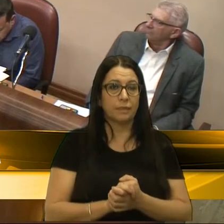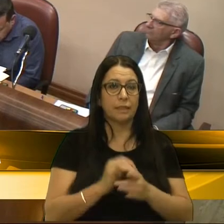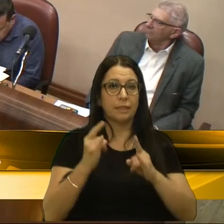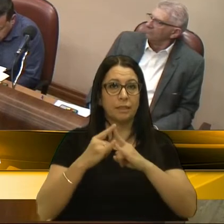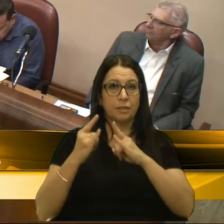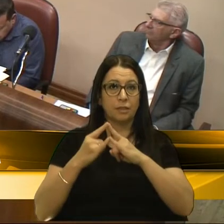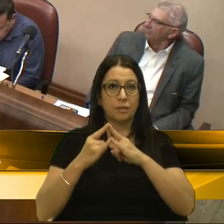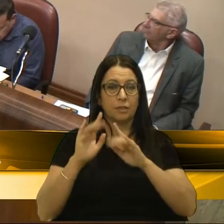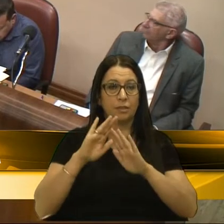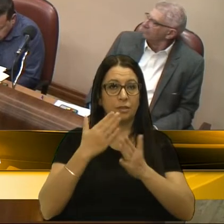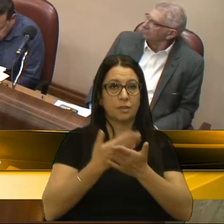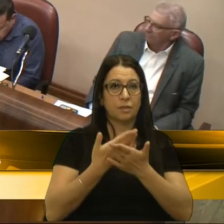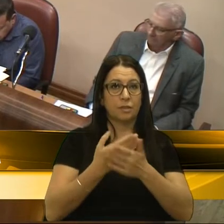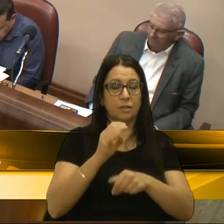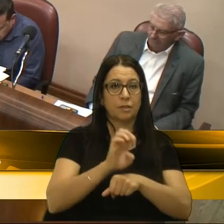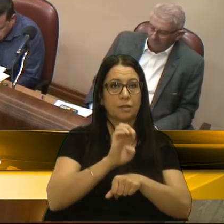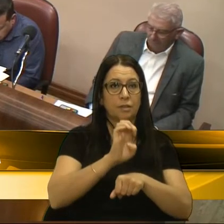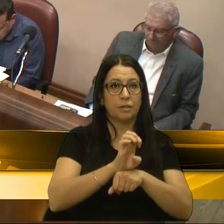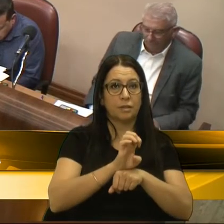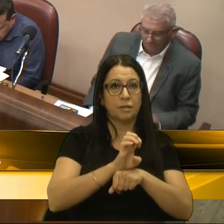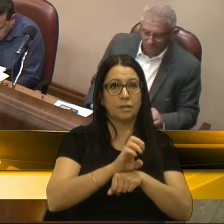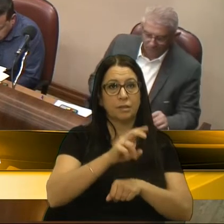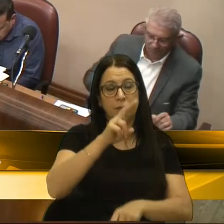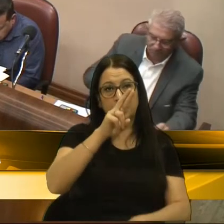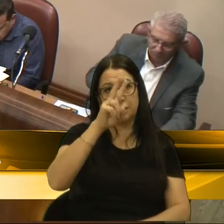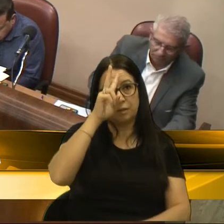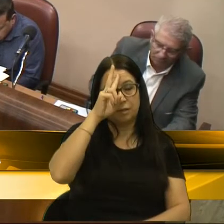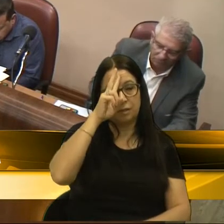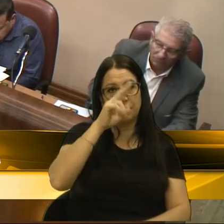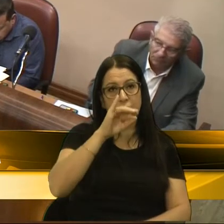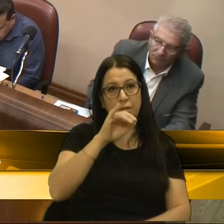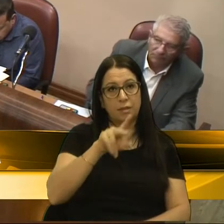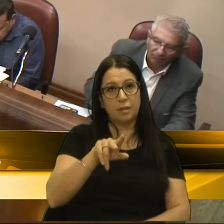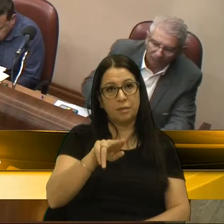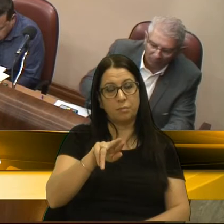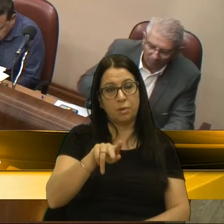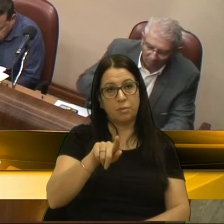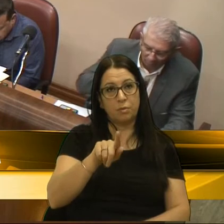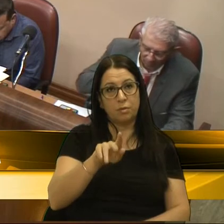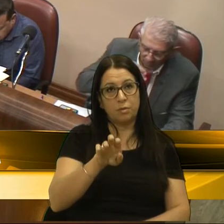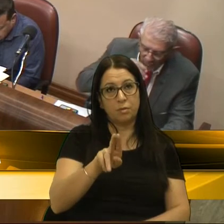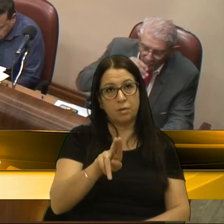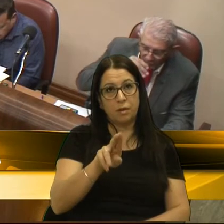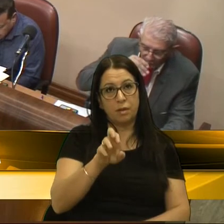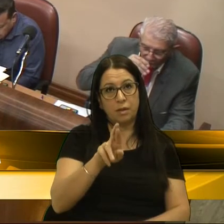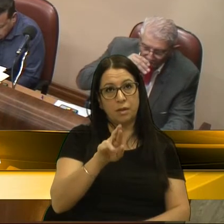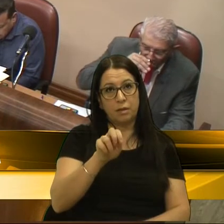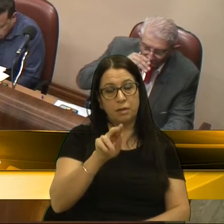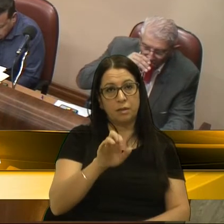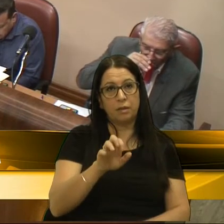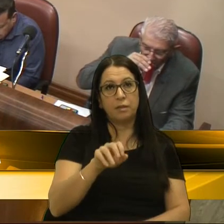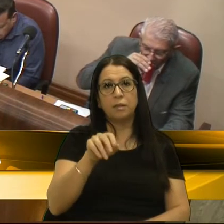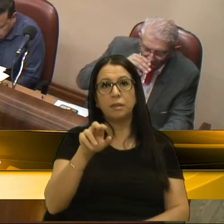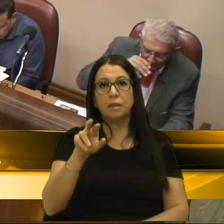entidade Escola Estadual de Ensino Médio Irmão Guerini, representante da entidade Railiane Ribeiro.